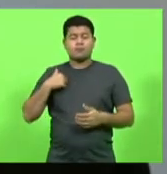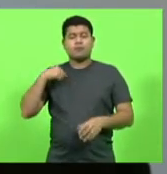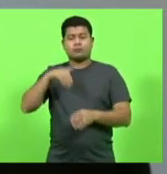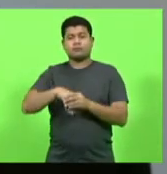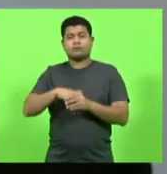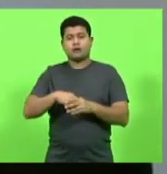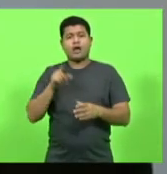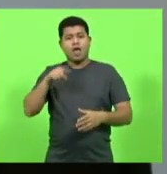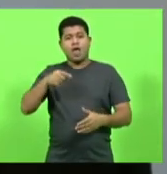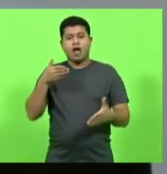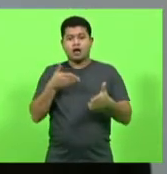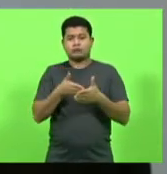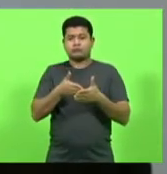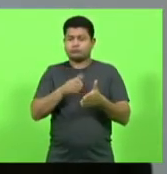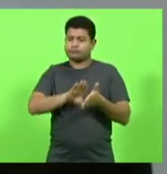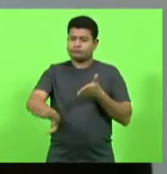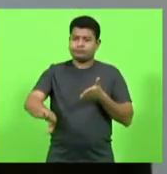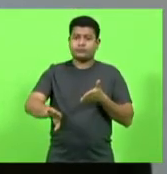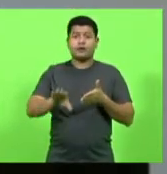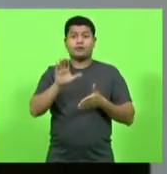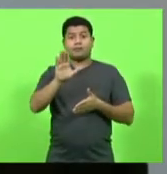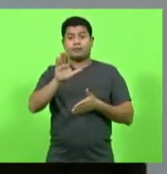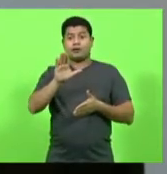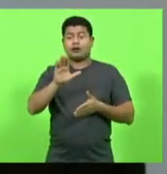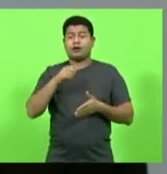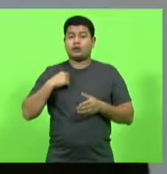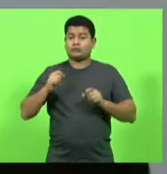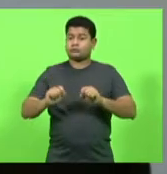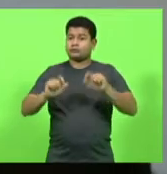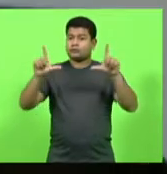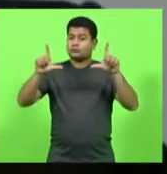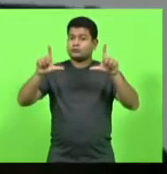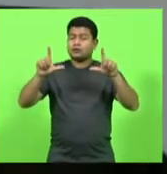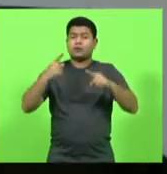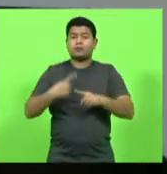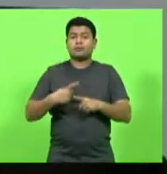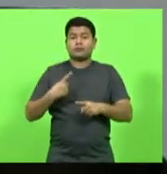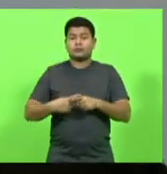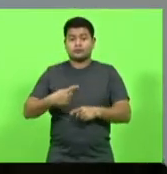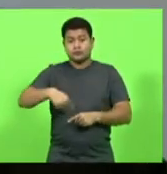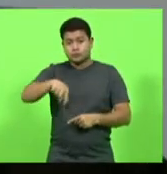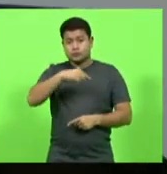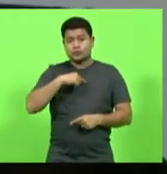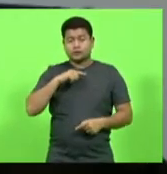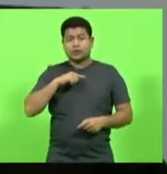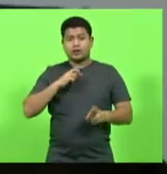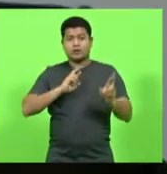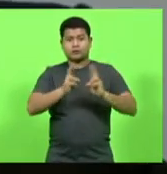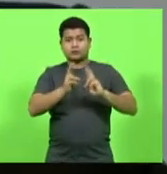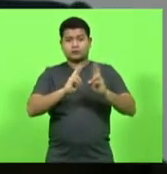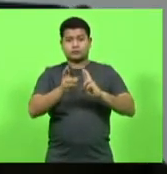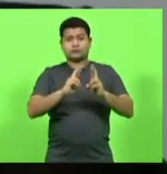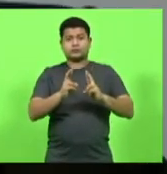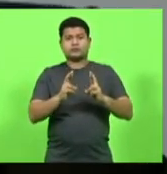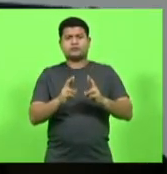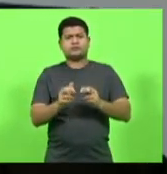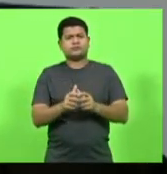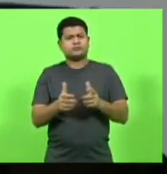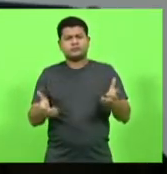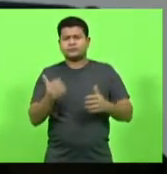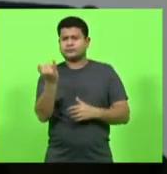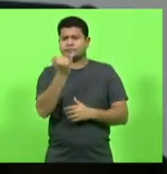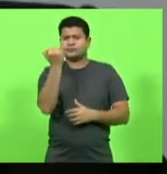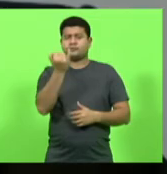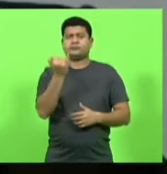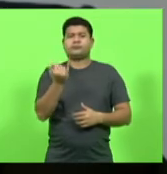veto, mas fica esse alerta. Por quê? Porque nós temos rodovias de grande importância